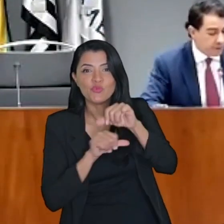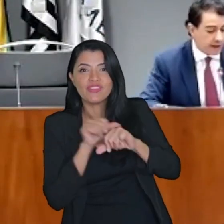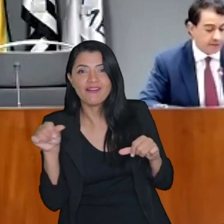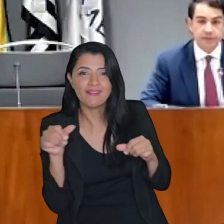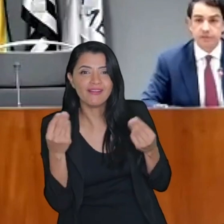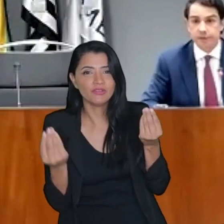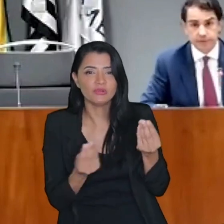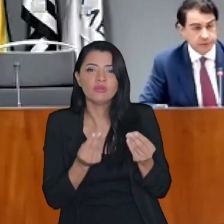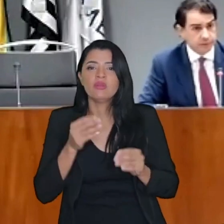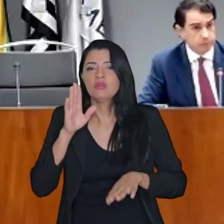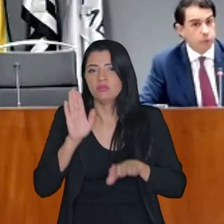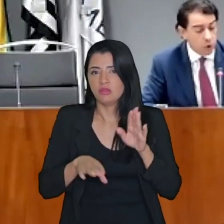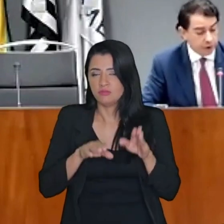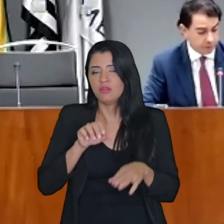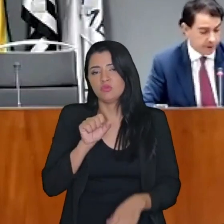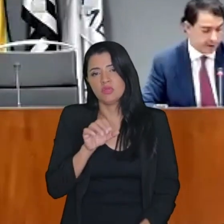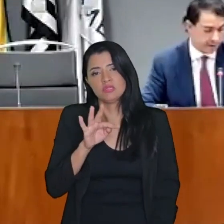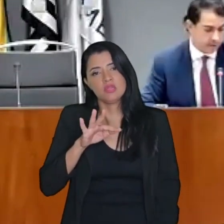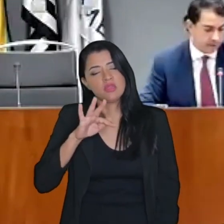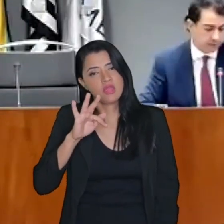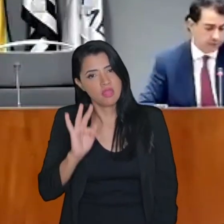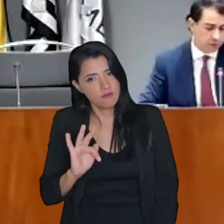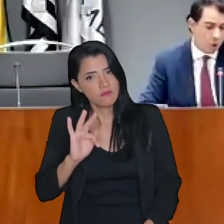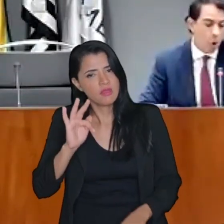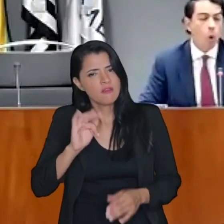por diversas vezes,